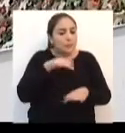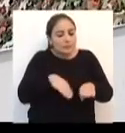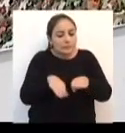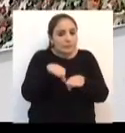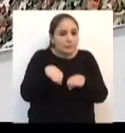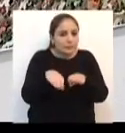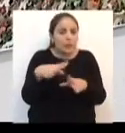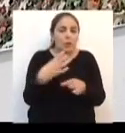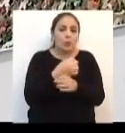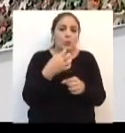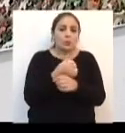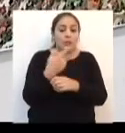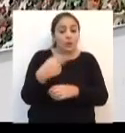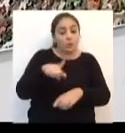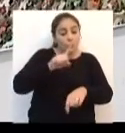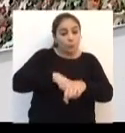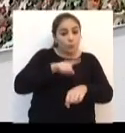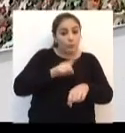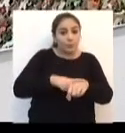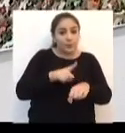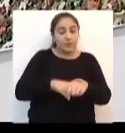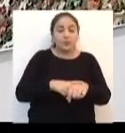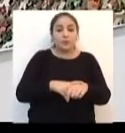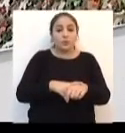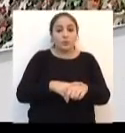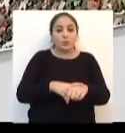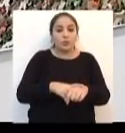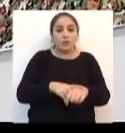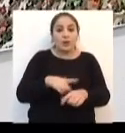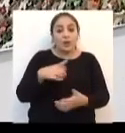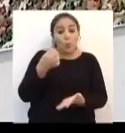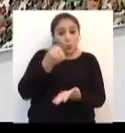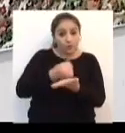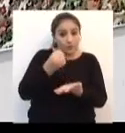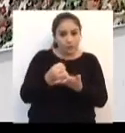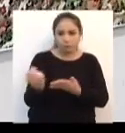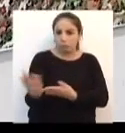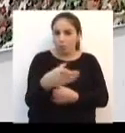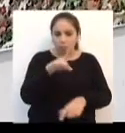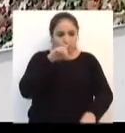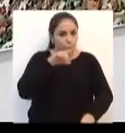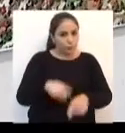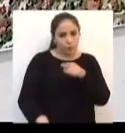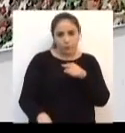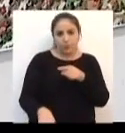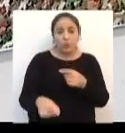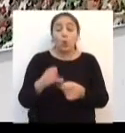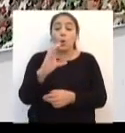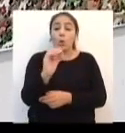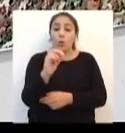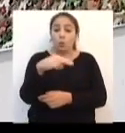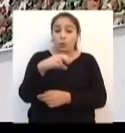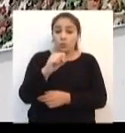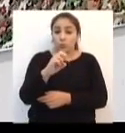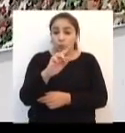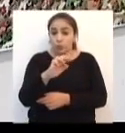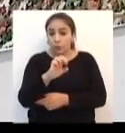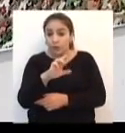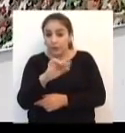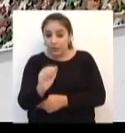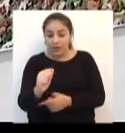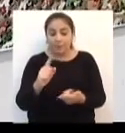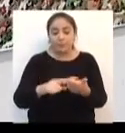contas. No momento, a celebração de novos contratos estão proibidos, sejam eles de consultoria, serviços